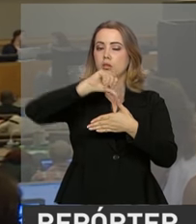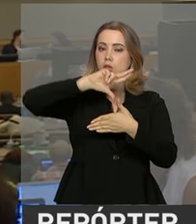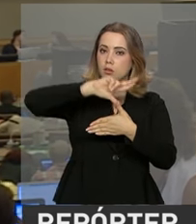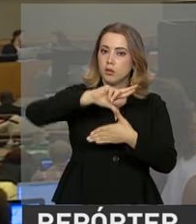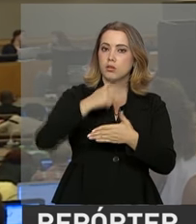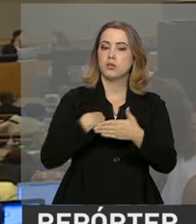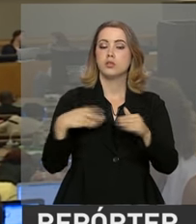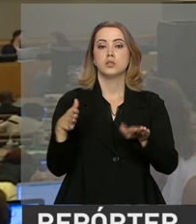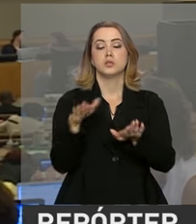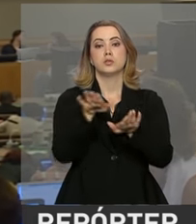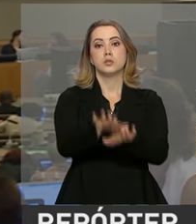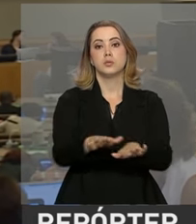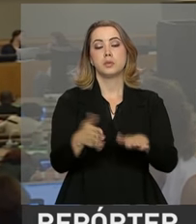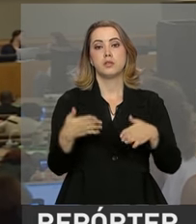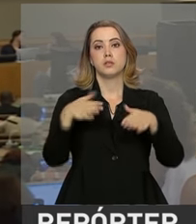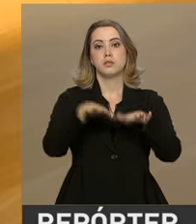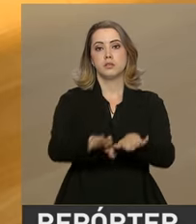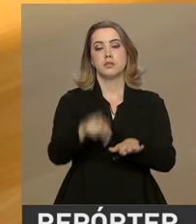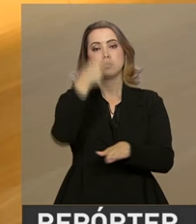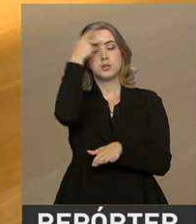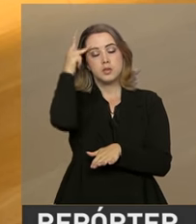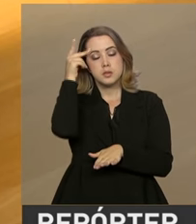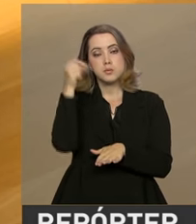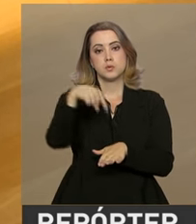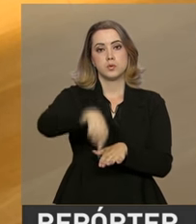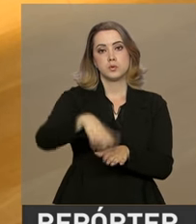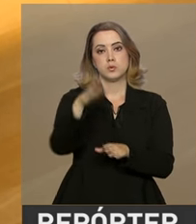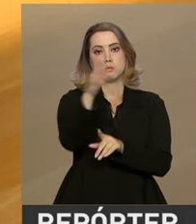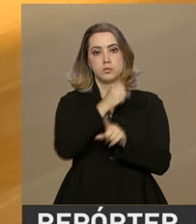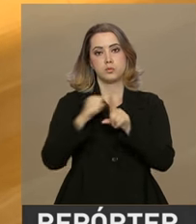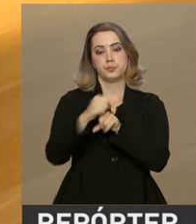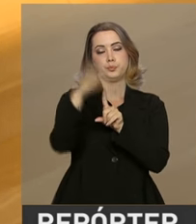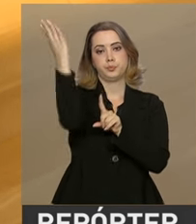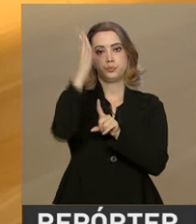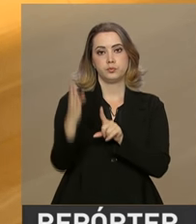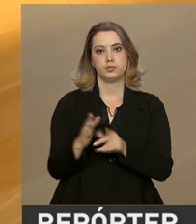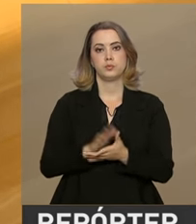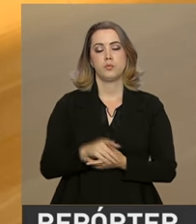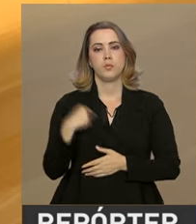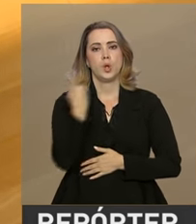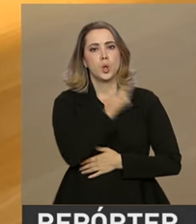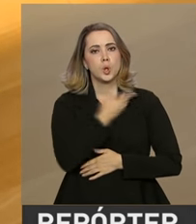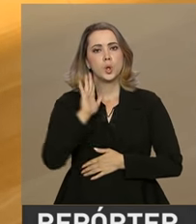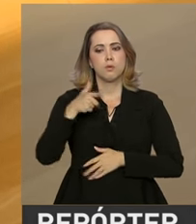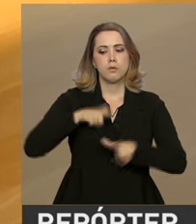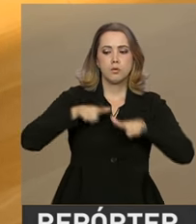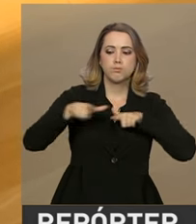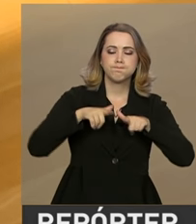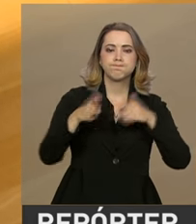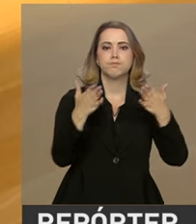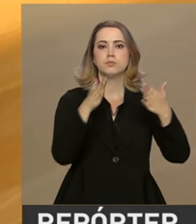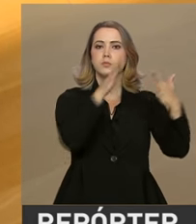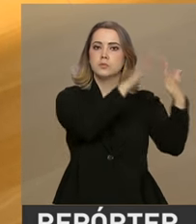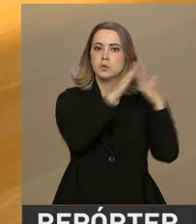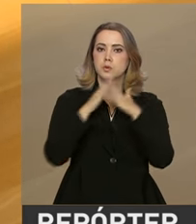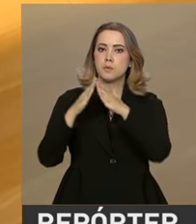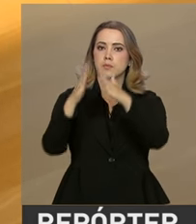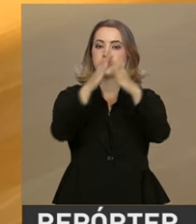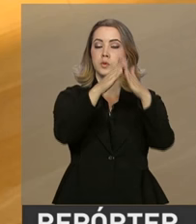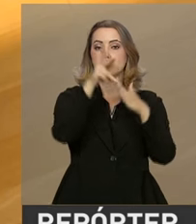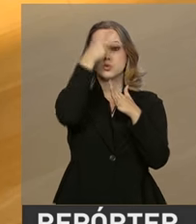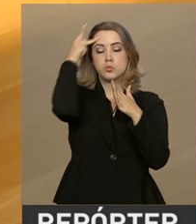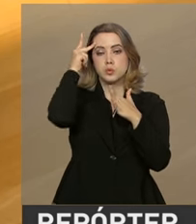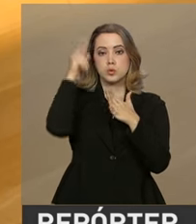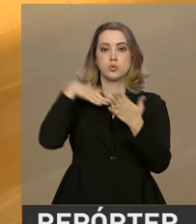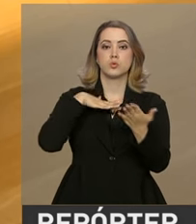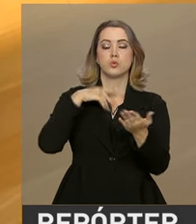refugiados na sociedade brasileira. Estamos engajados em iniciativas de reassentamento de refugiados de nossa